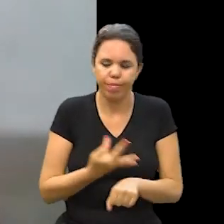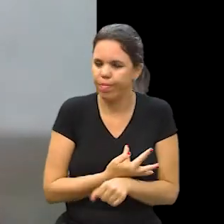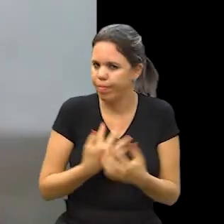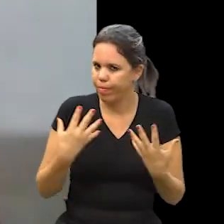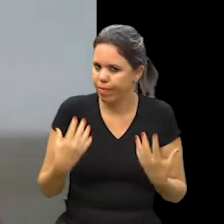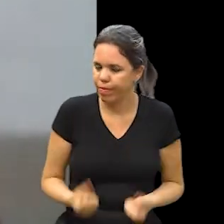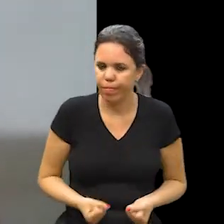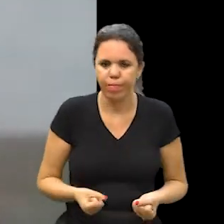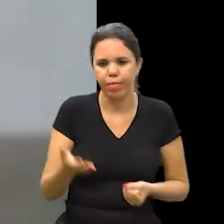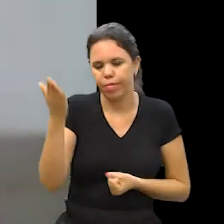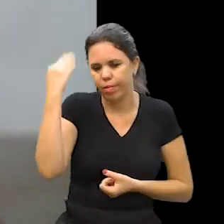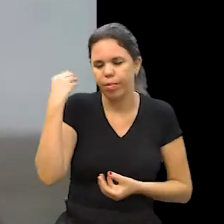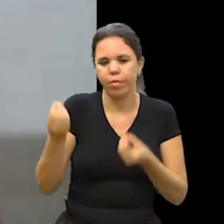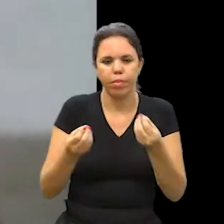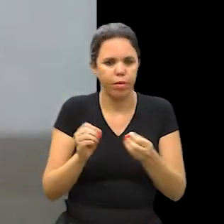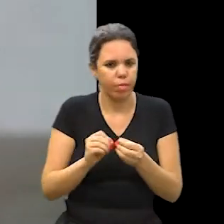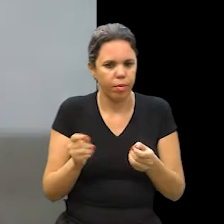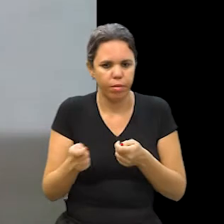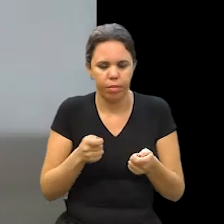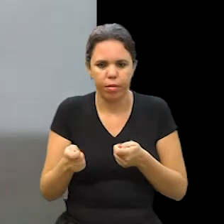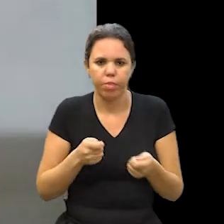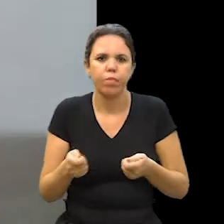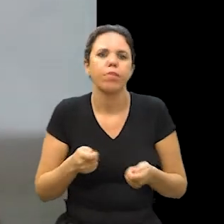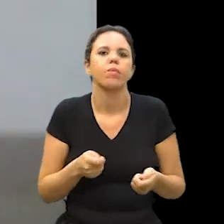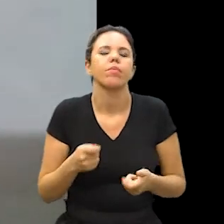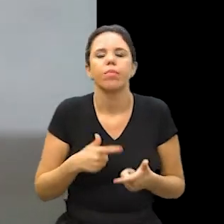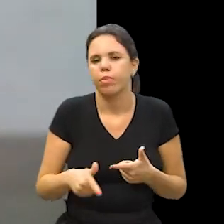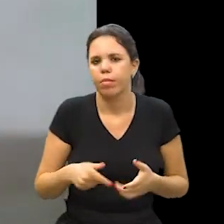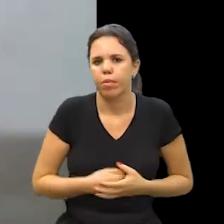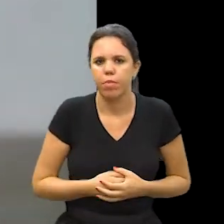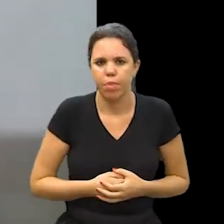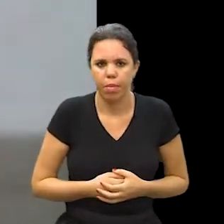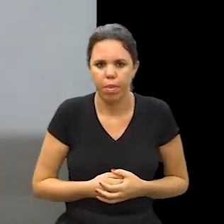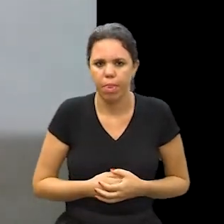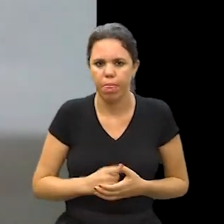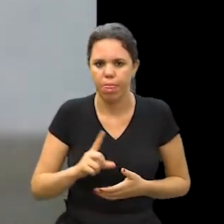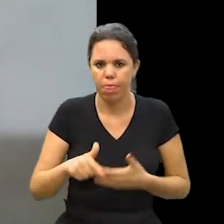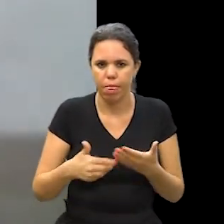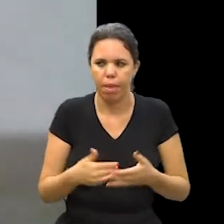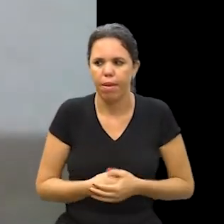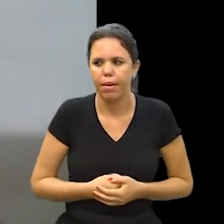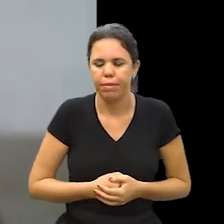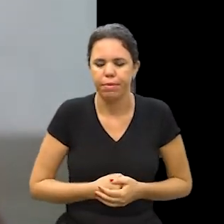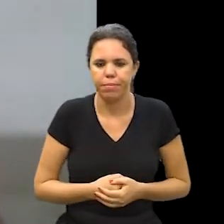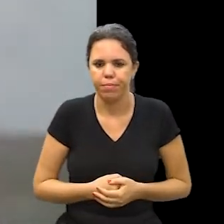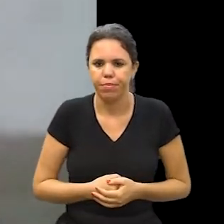isso e saber como ela vai lidar com toda essa situação do depois, né?